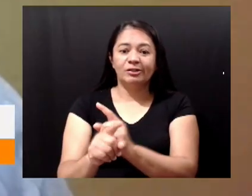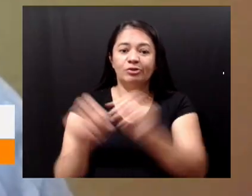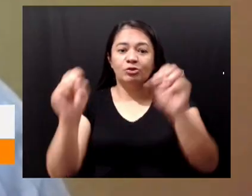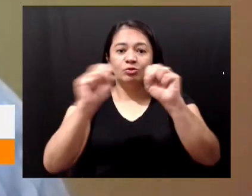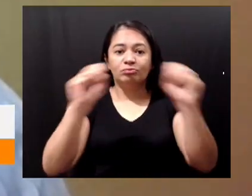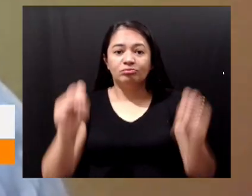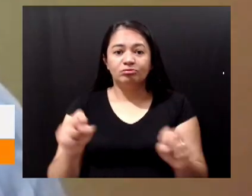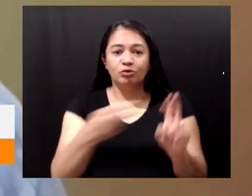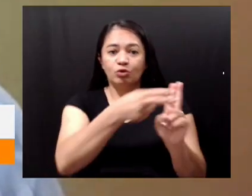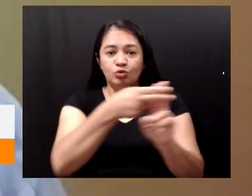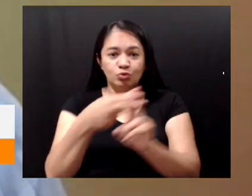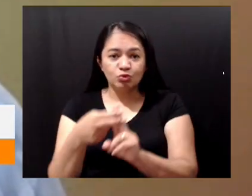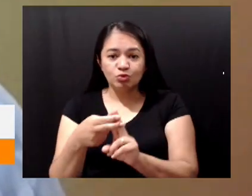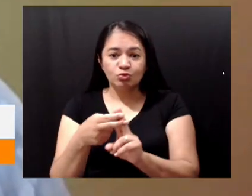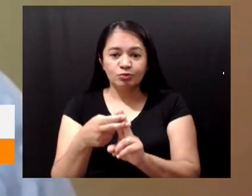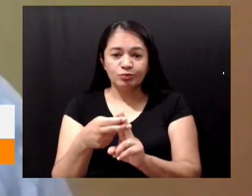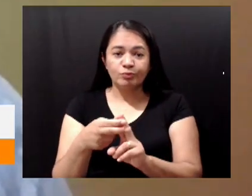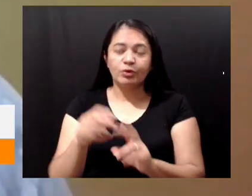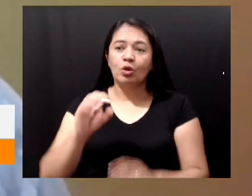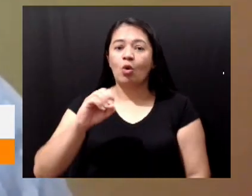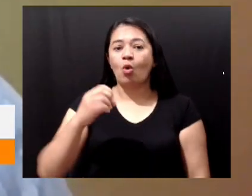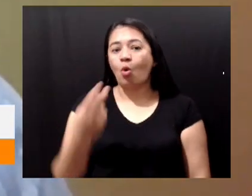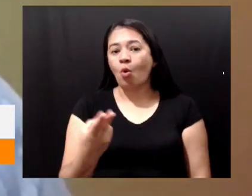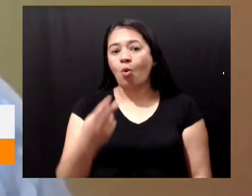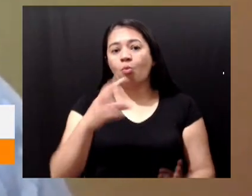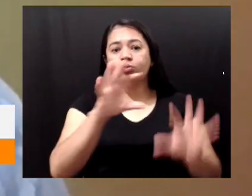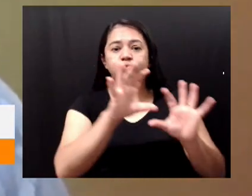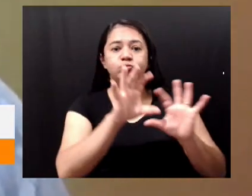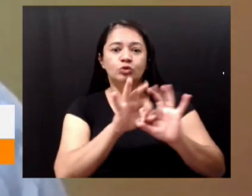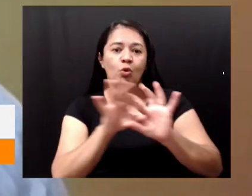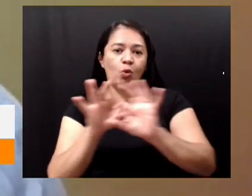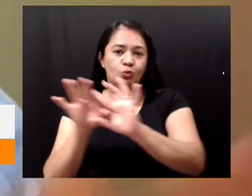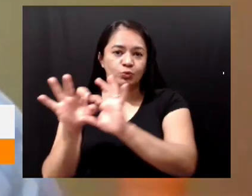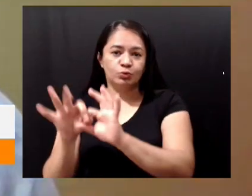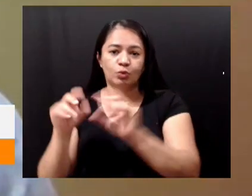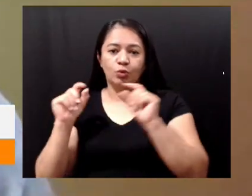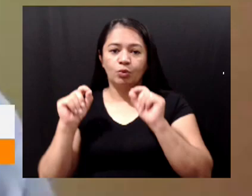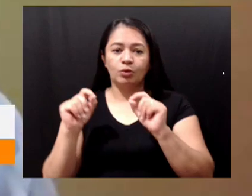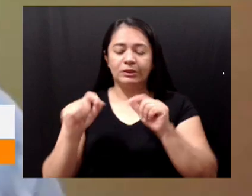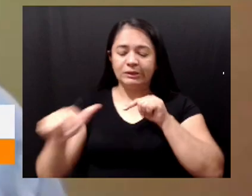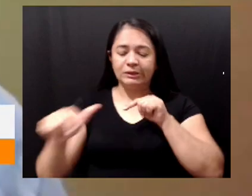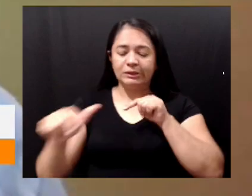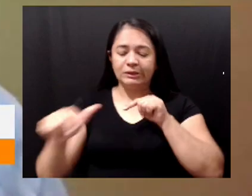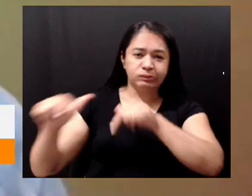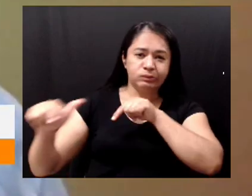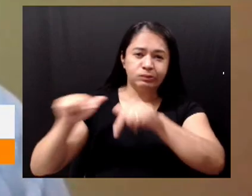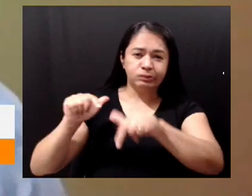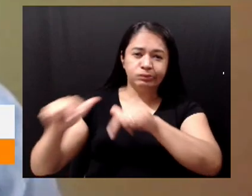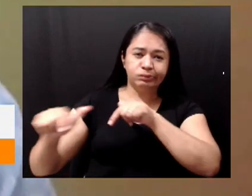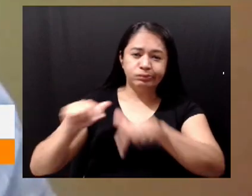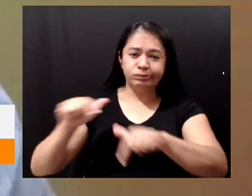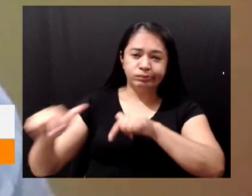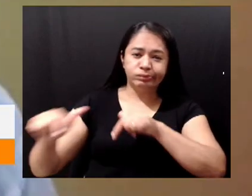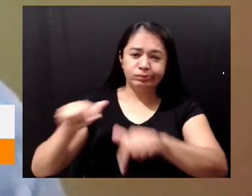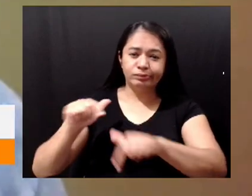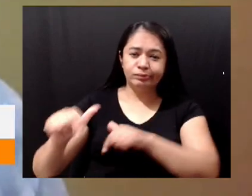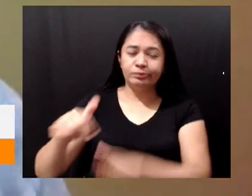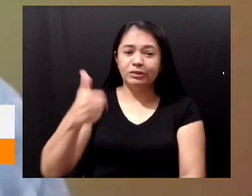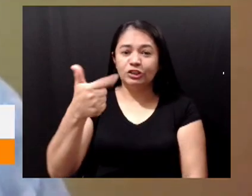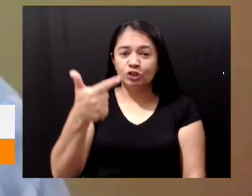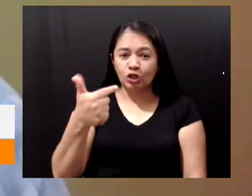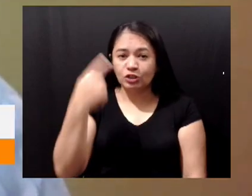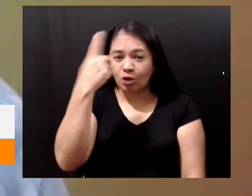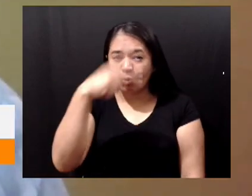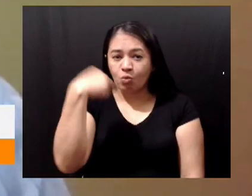está num contexto, por exemplo, trabalhando 12 horas por dia para poder levar o pão para